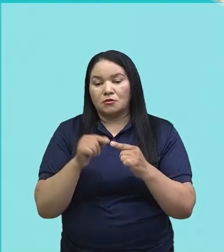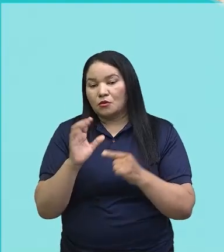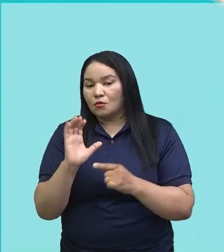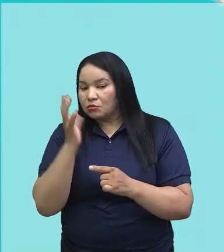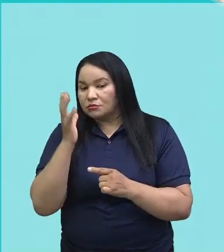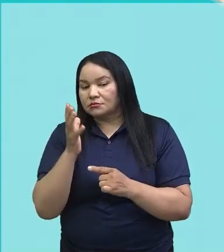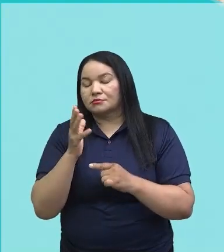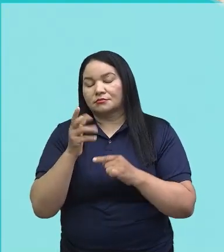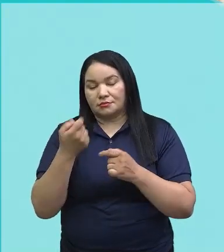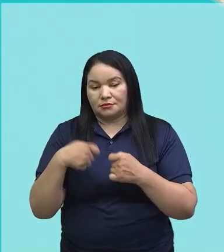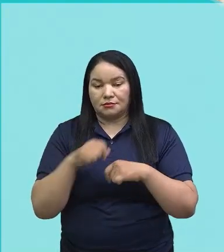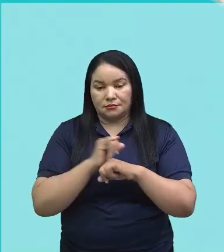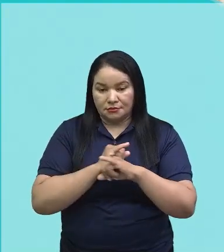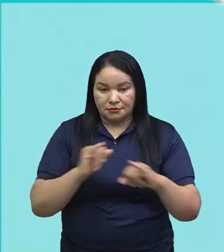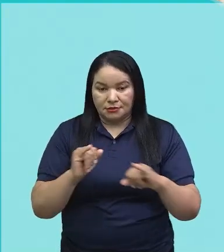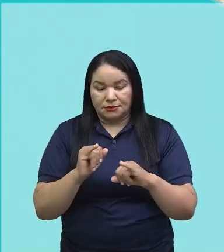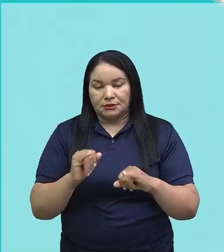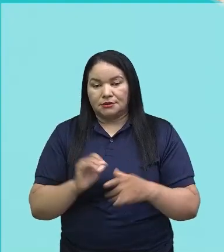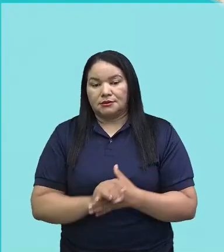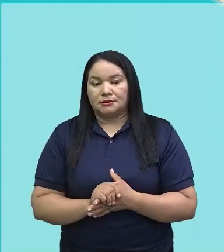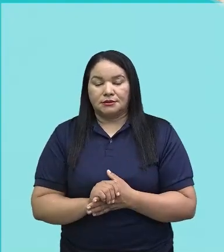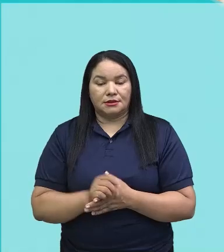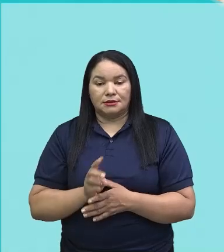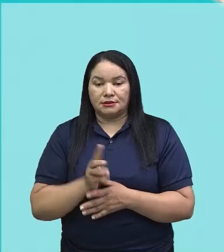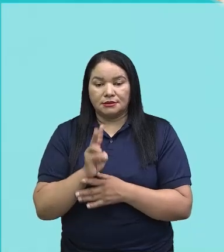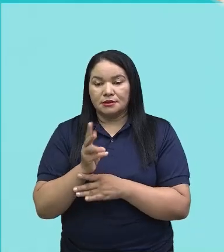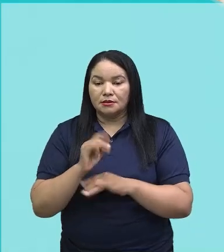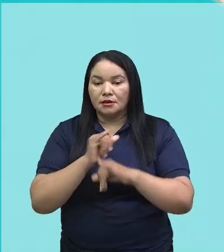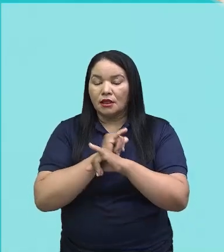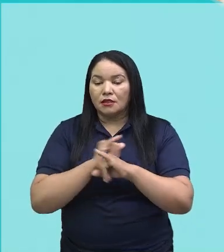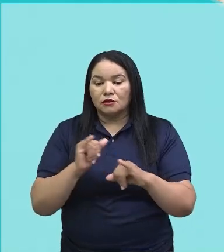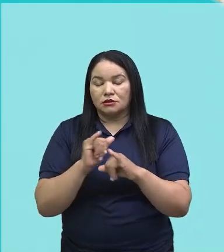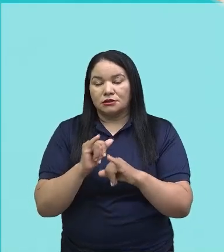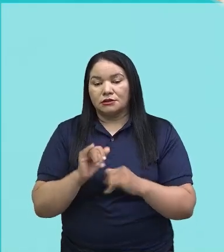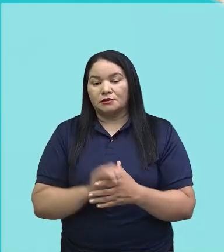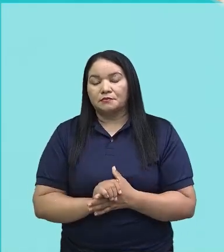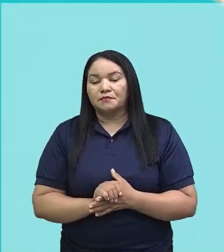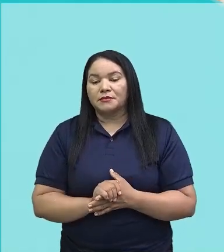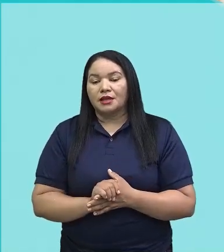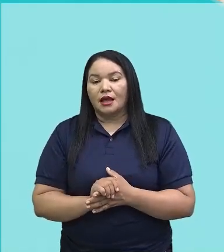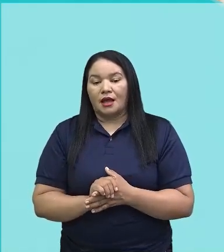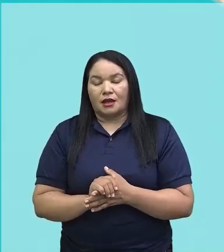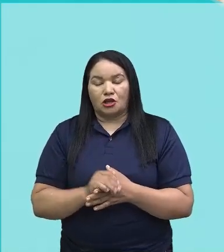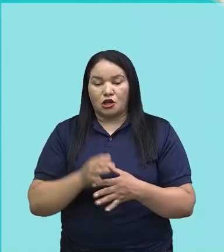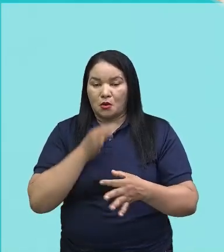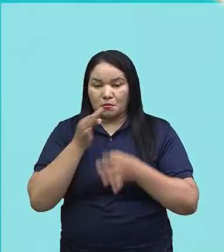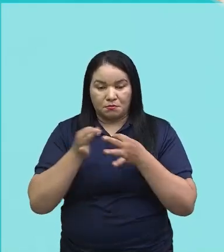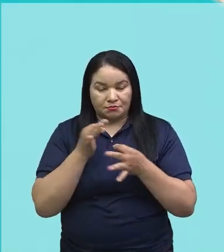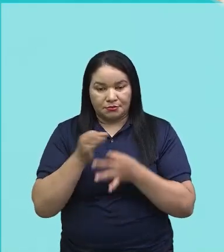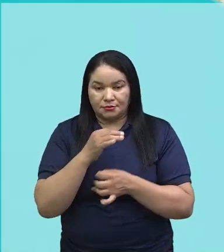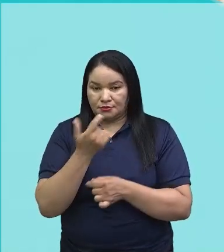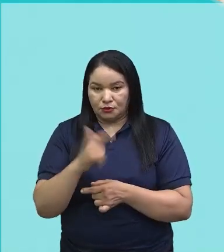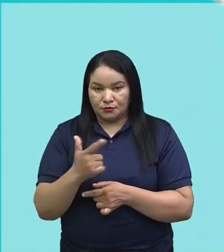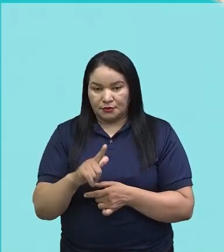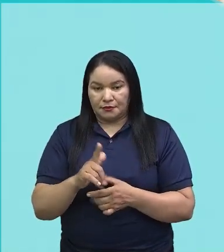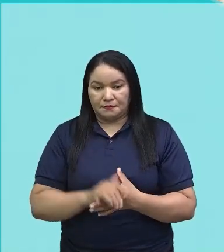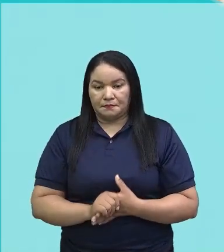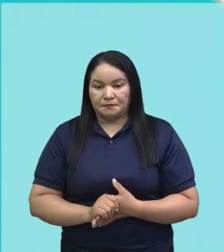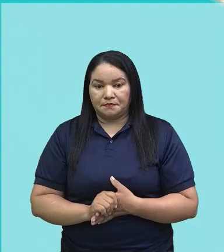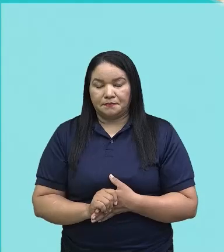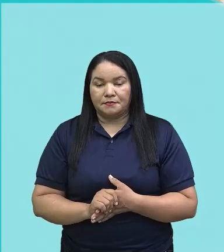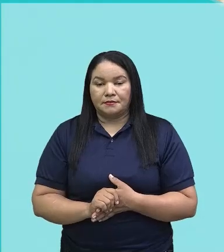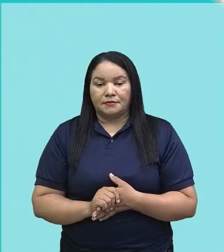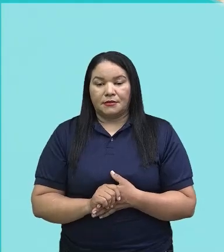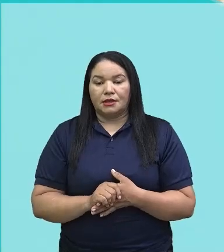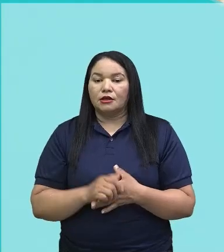ocorrido. Então, geralmente, a notícia, ela não deve ter opinião, né? O